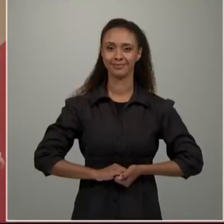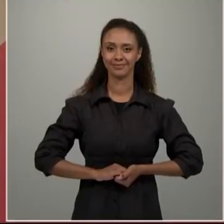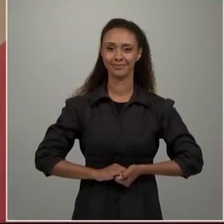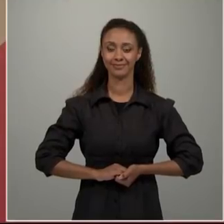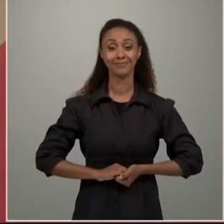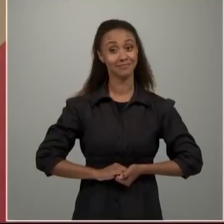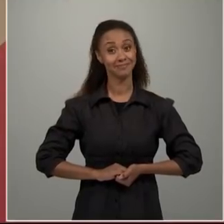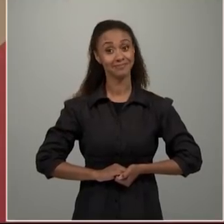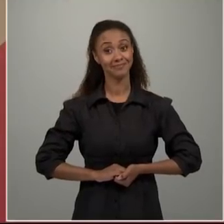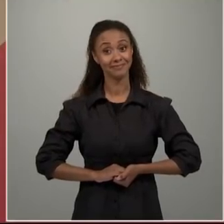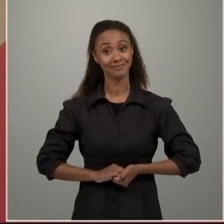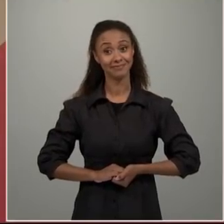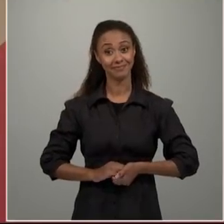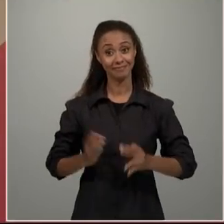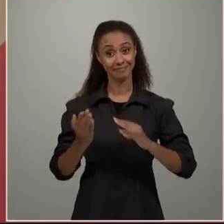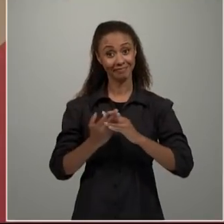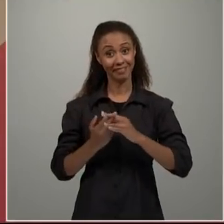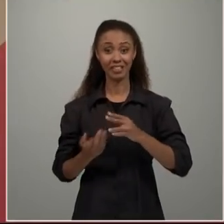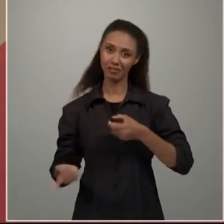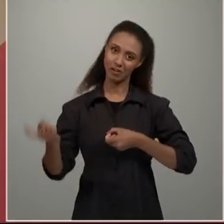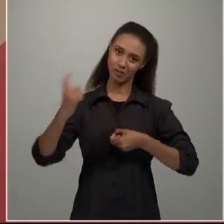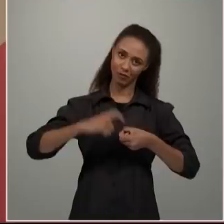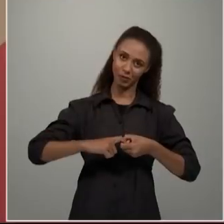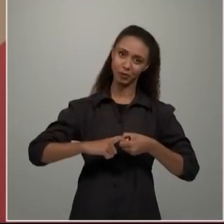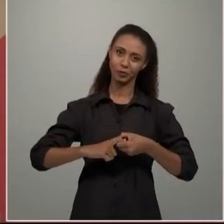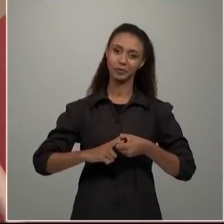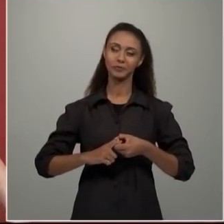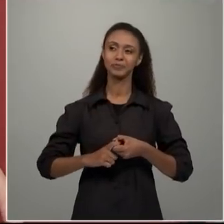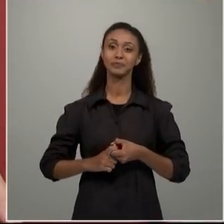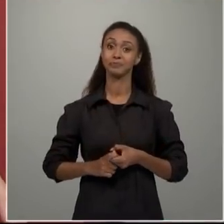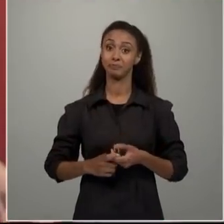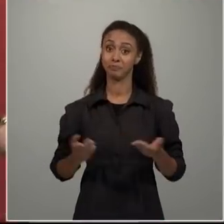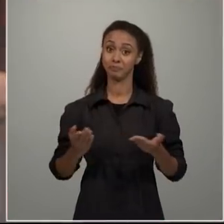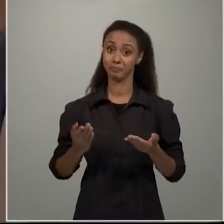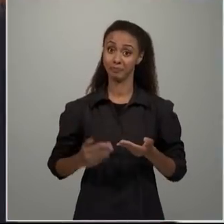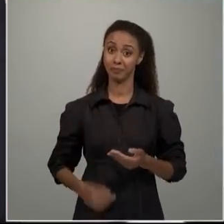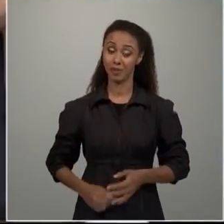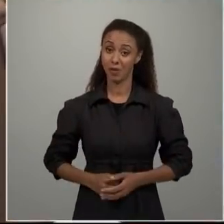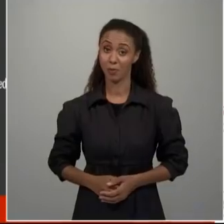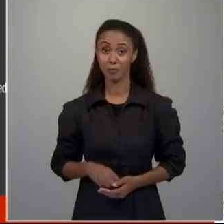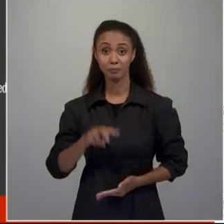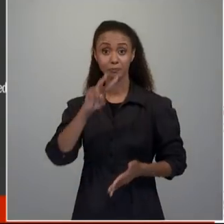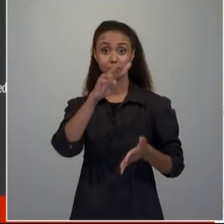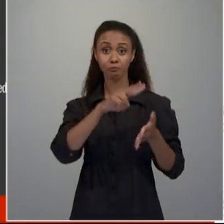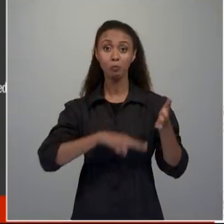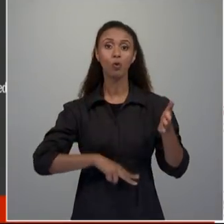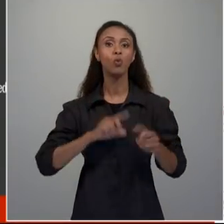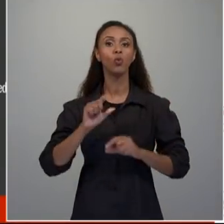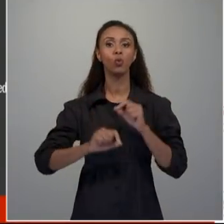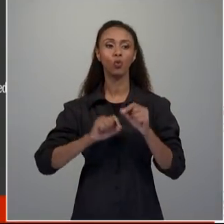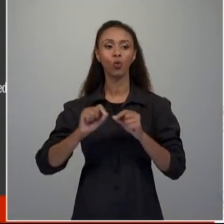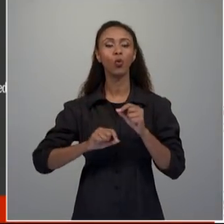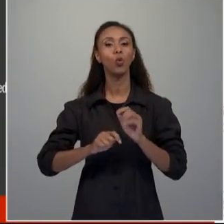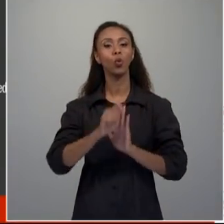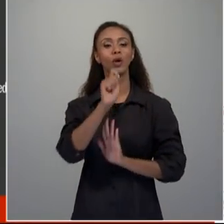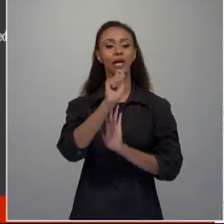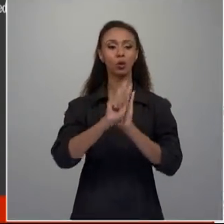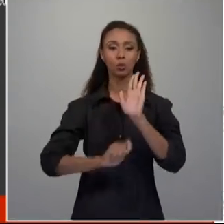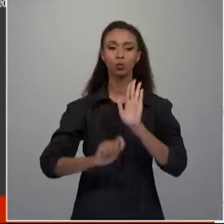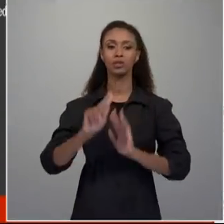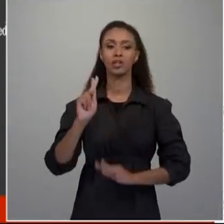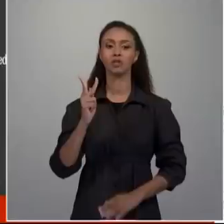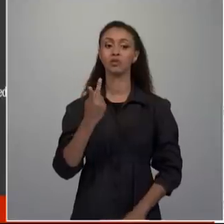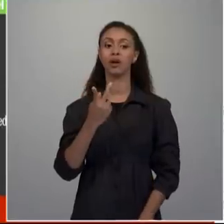voltamos nossa intervalo vai para harvard vem pra cá vamos comigo então ó esse é o texto de harvard eu não vou ficar muito tempo nele